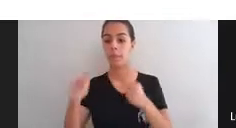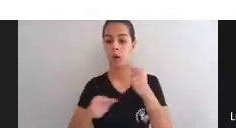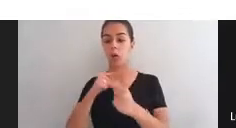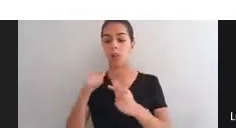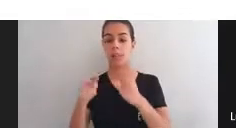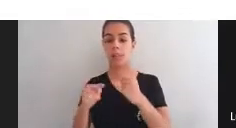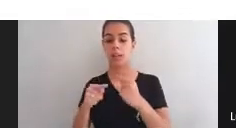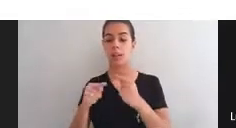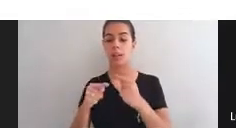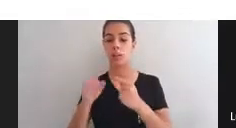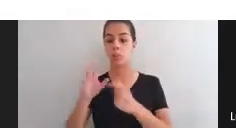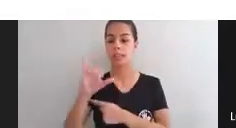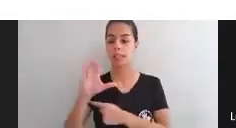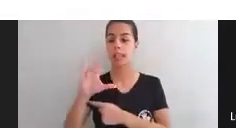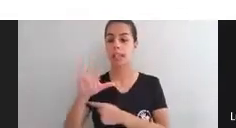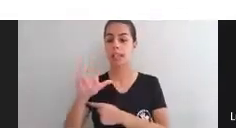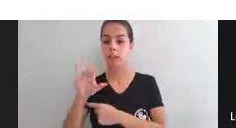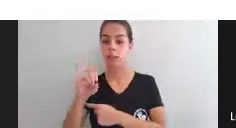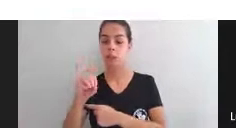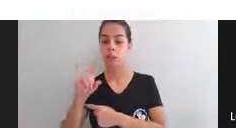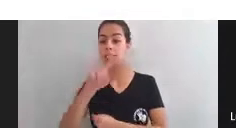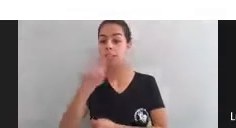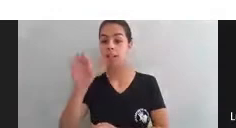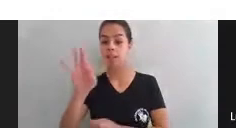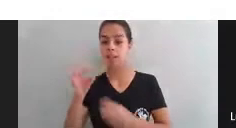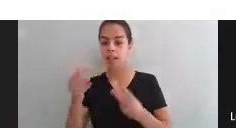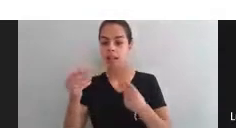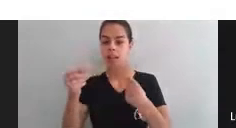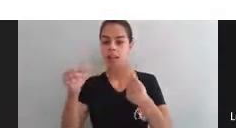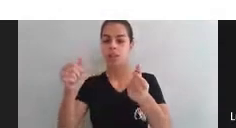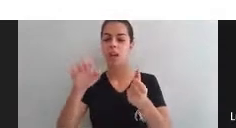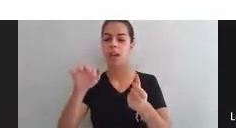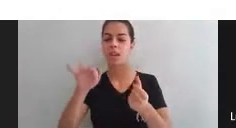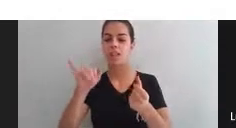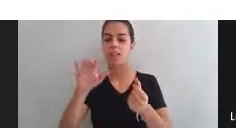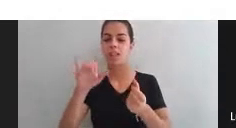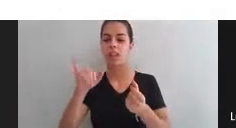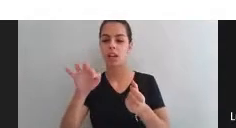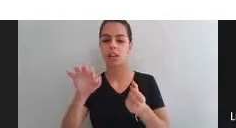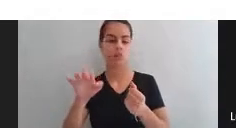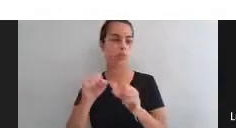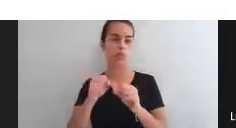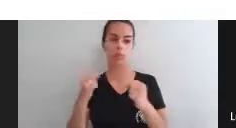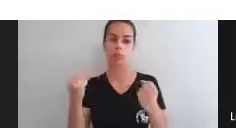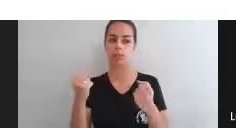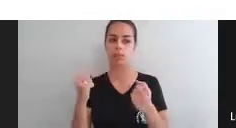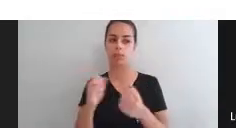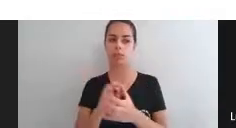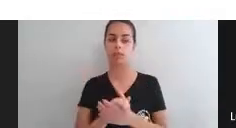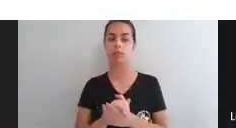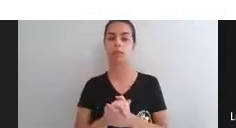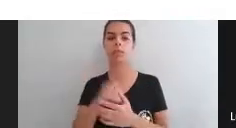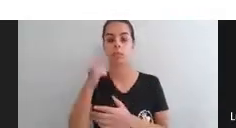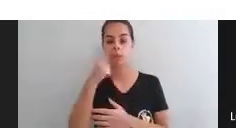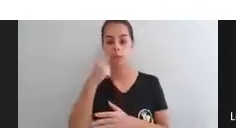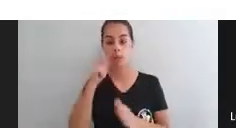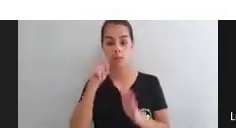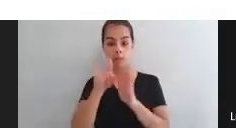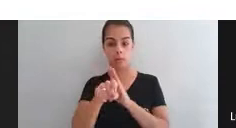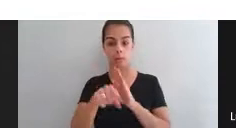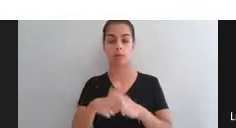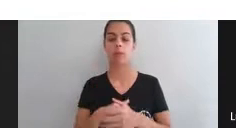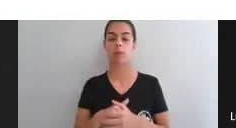de eficiência. Mas aí a gente entra na seguinte pergunta. Bem,